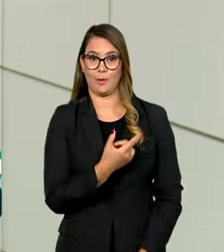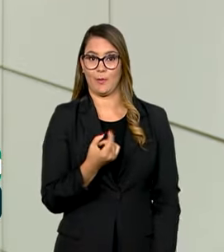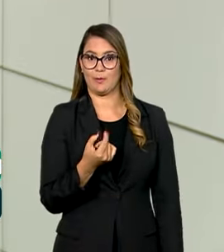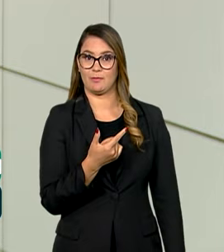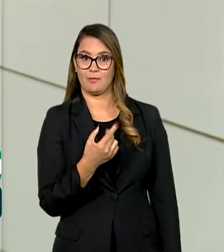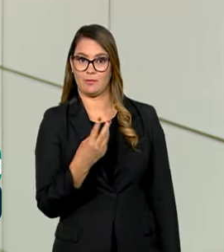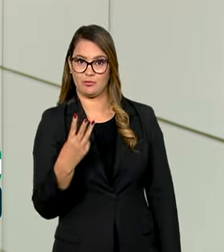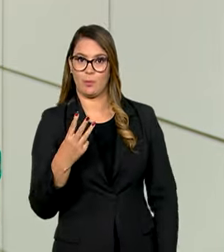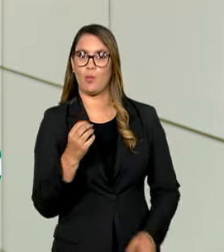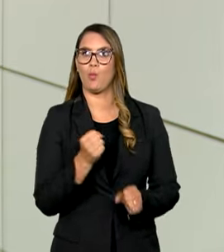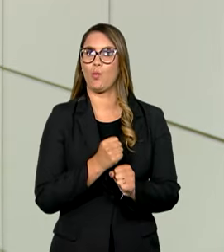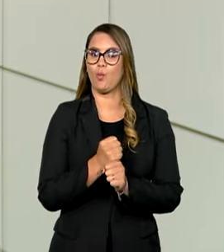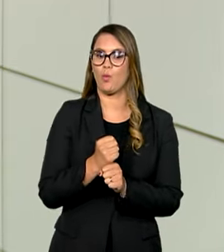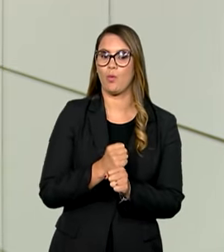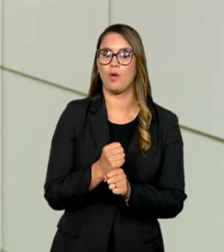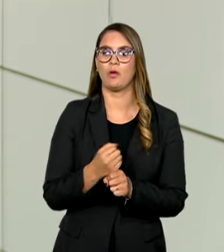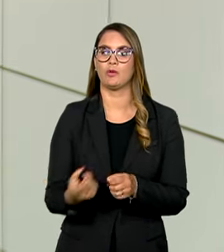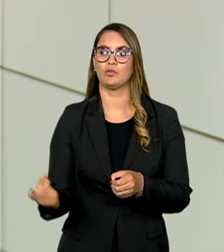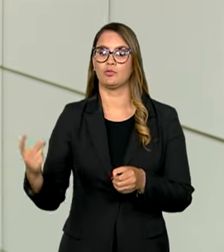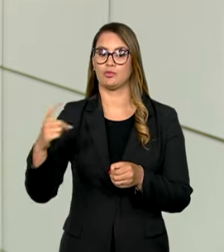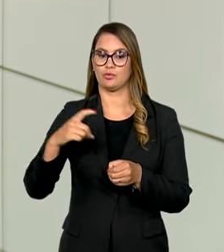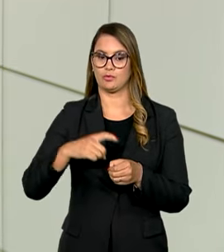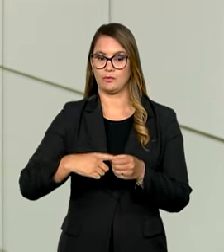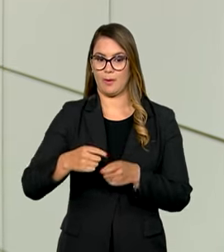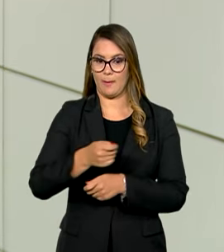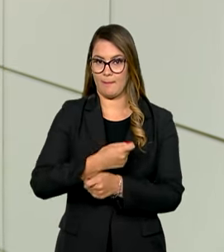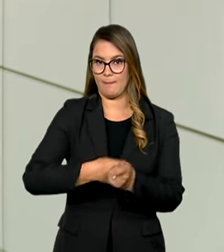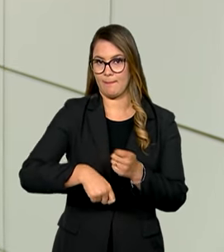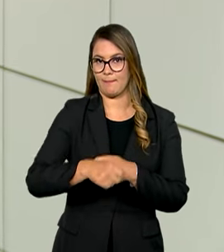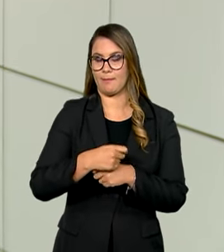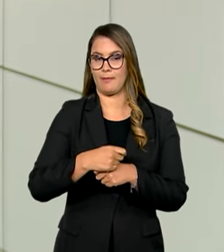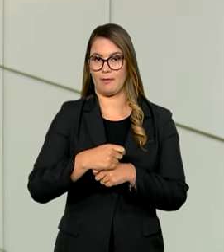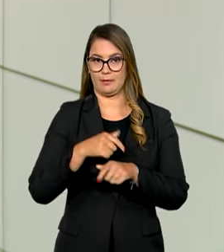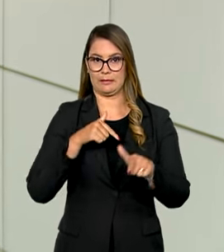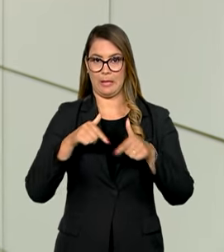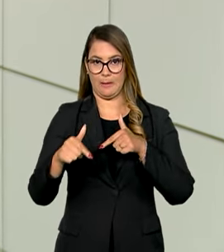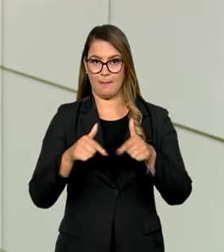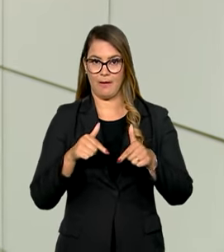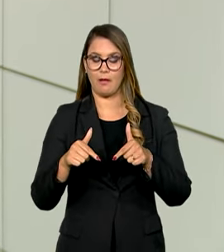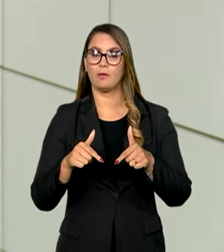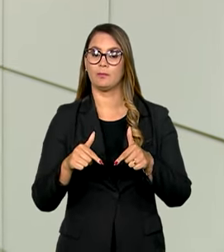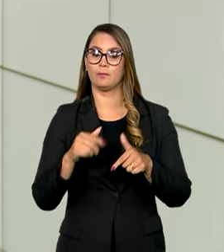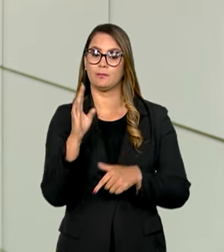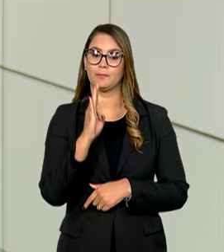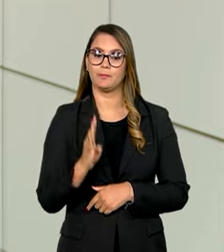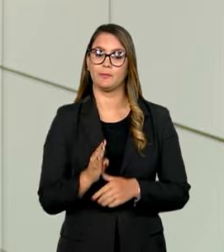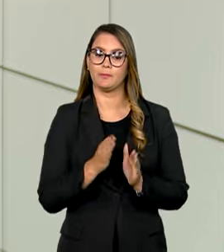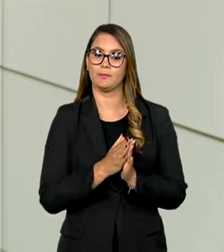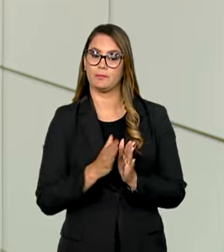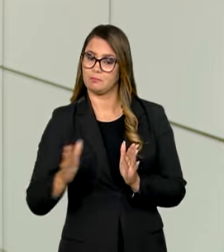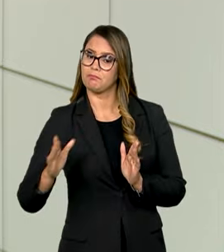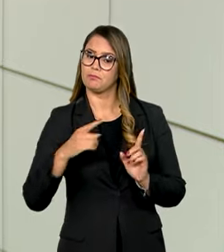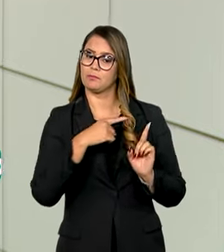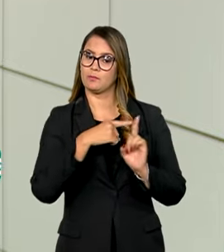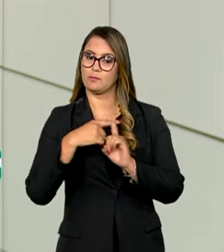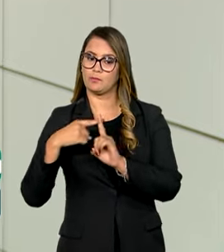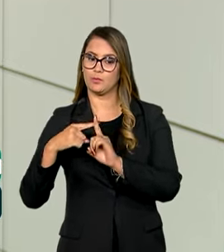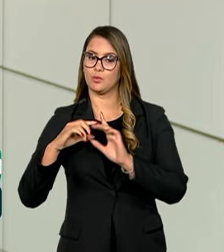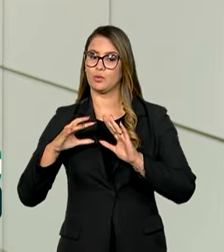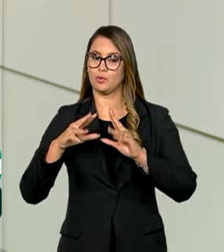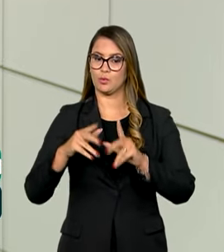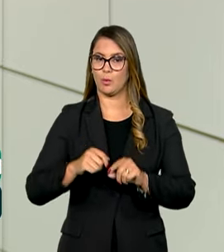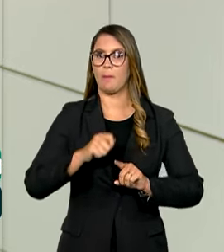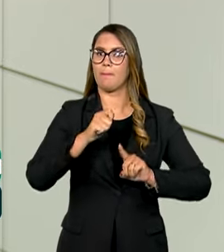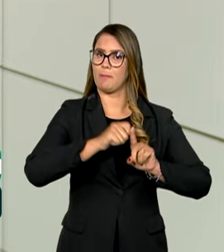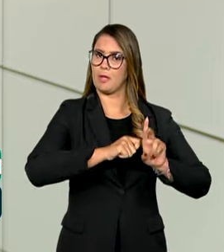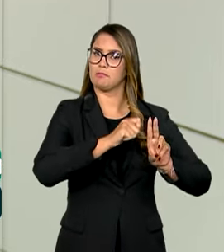2023 foi um ano de retomada do mercado de trabalho brasileiro, que seguiu uma tendência favorável em todos os